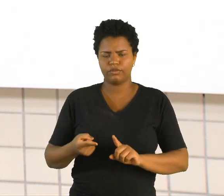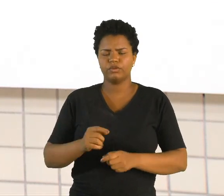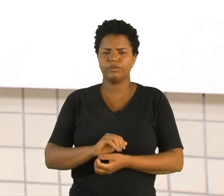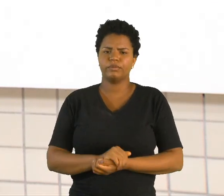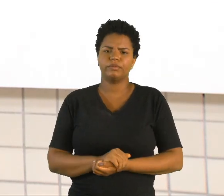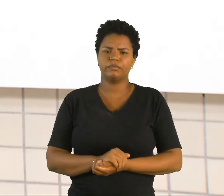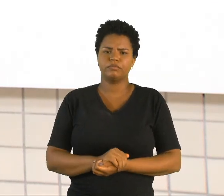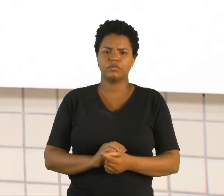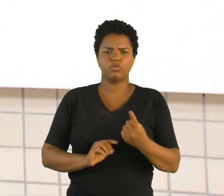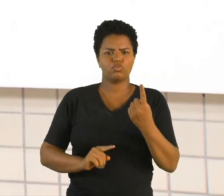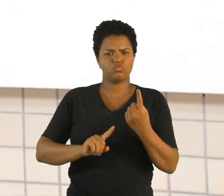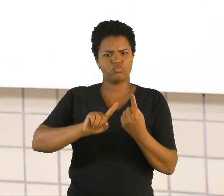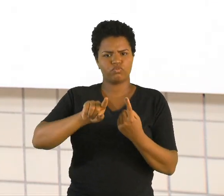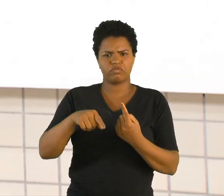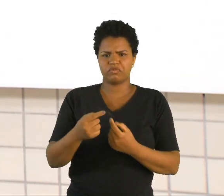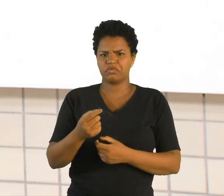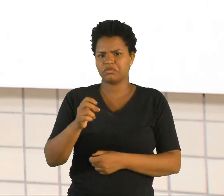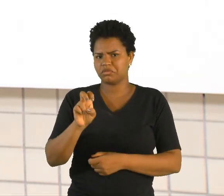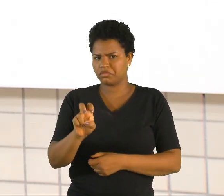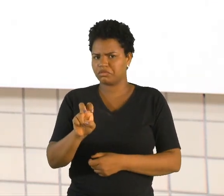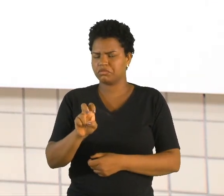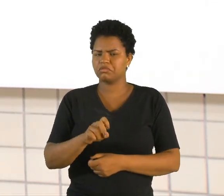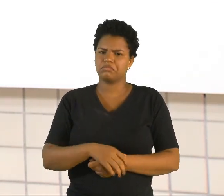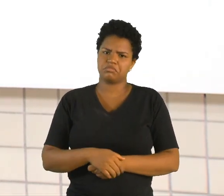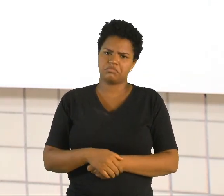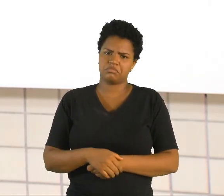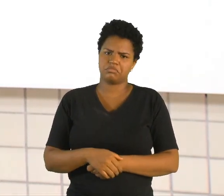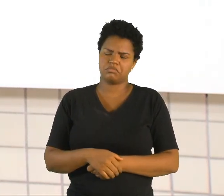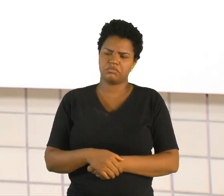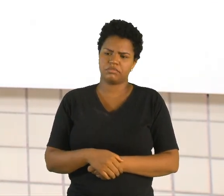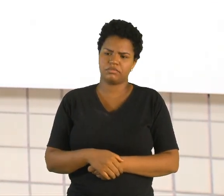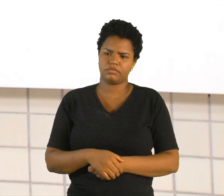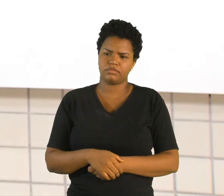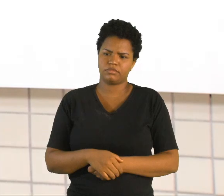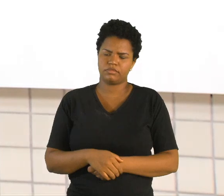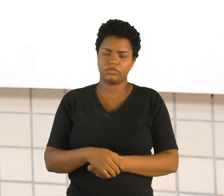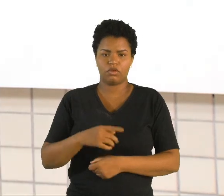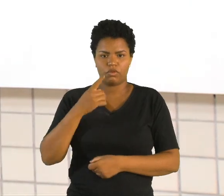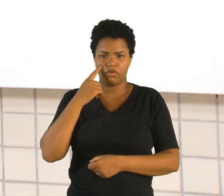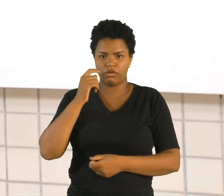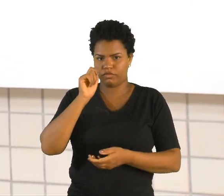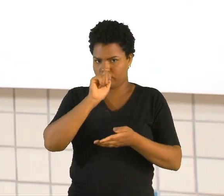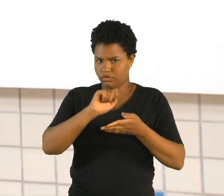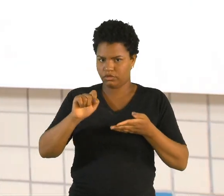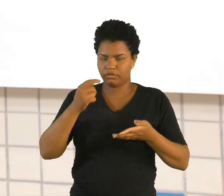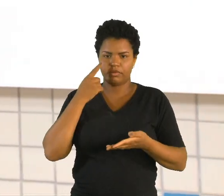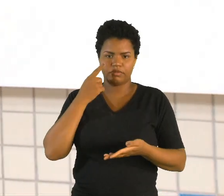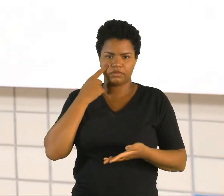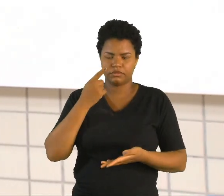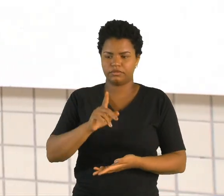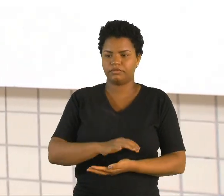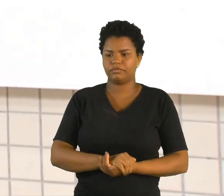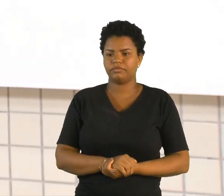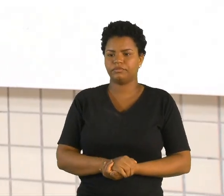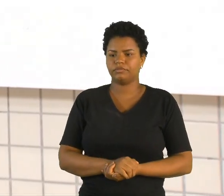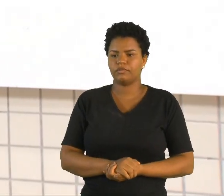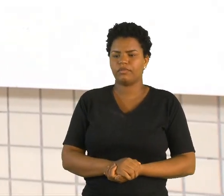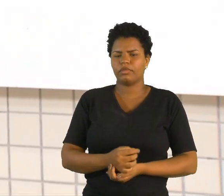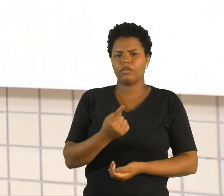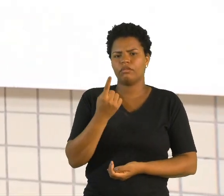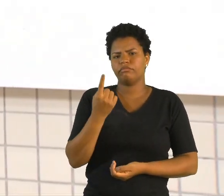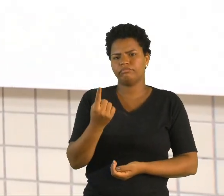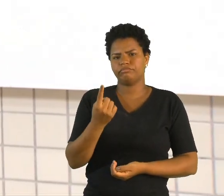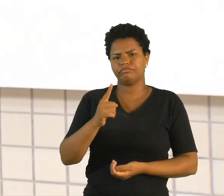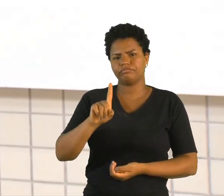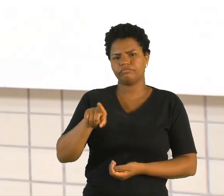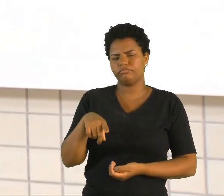o 1,5, 1,5. Deixa eu colocar aqui no quadro para você ver. Olha só, se eu coloco aqui